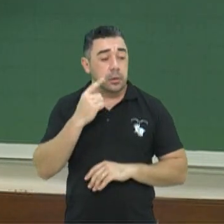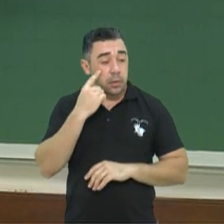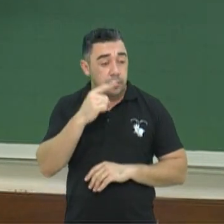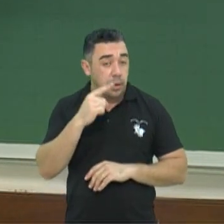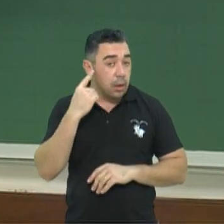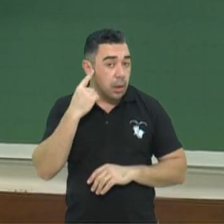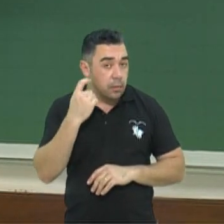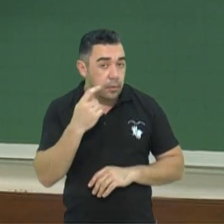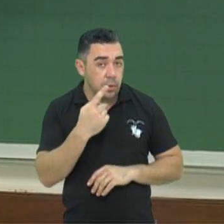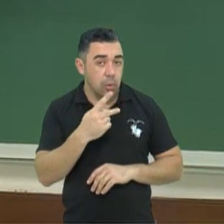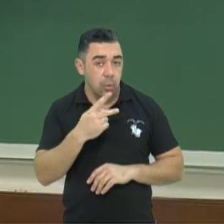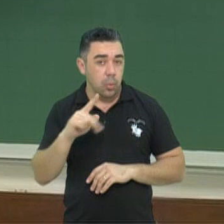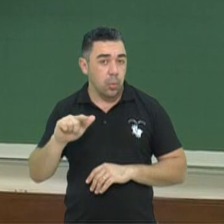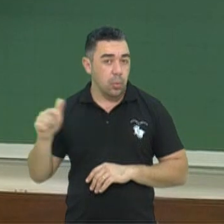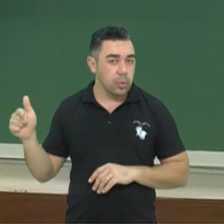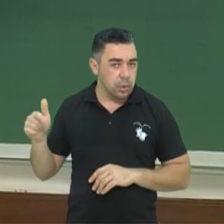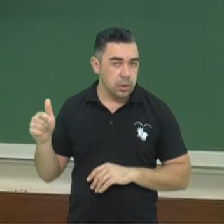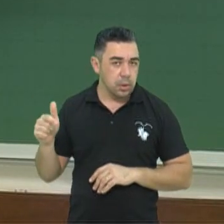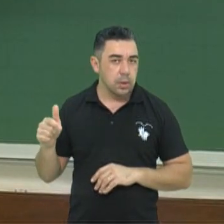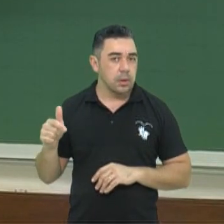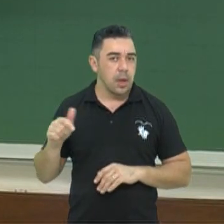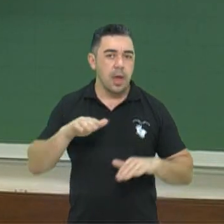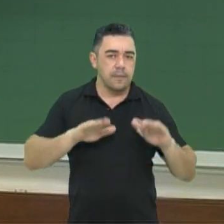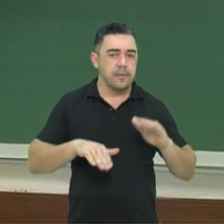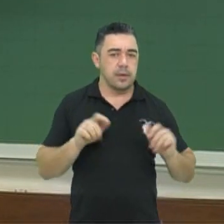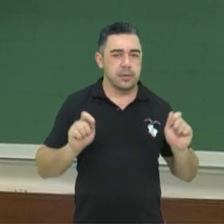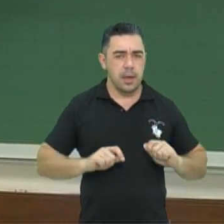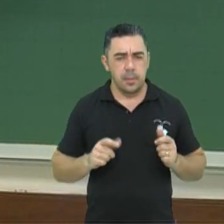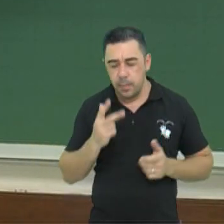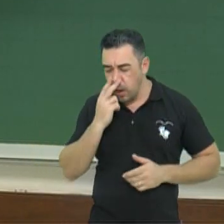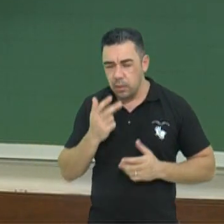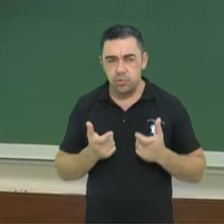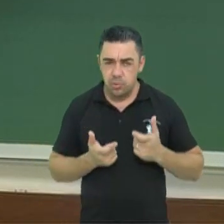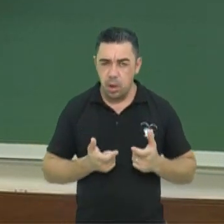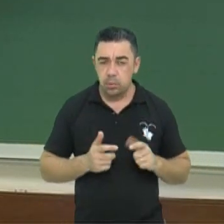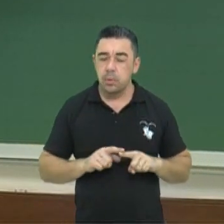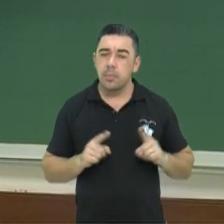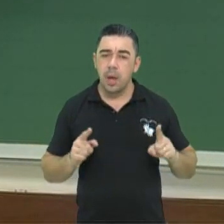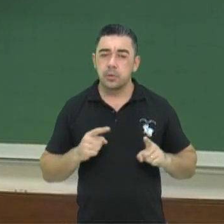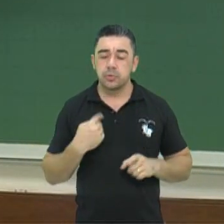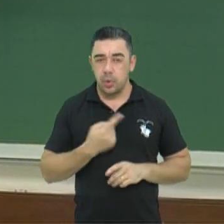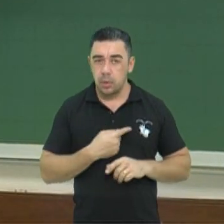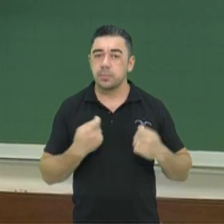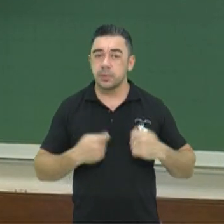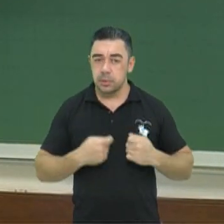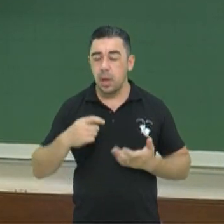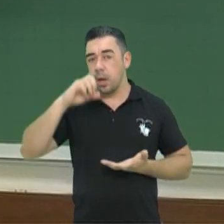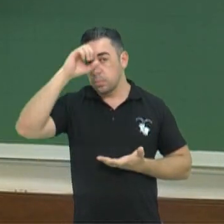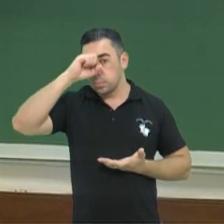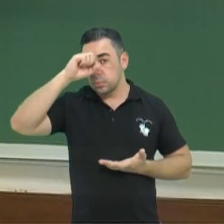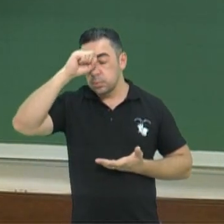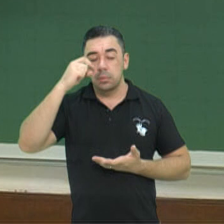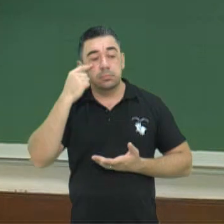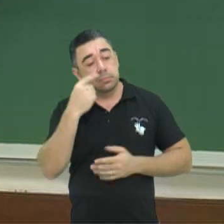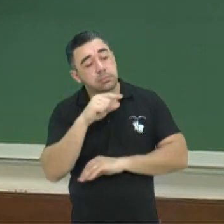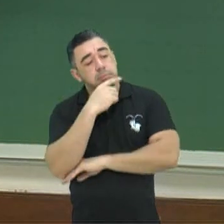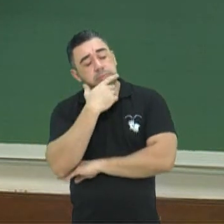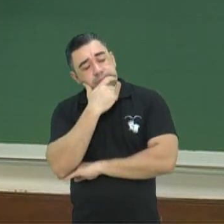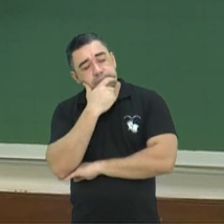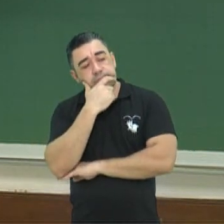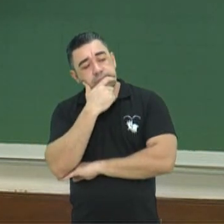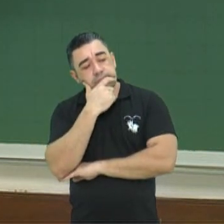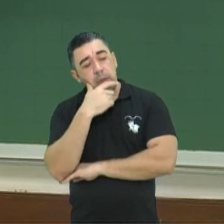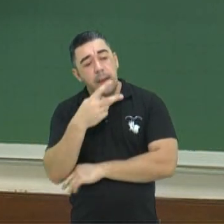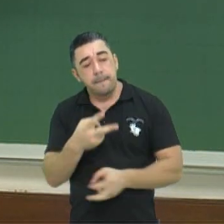pessoas ouvindo outras coisas, né. Às vezes pode parecer chato, mas a gente tem que aprender a escutar a cultura